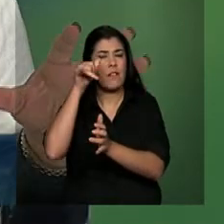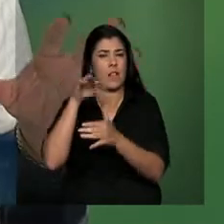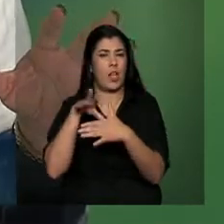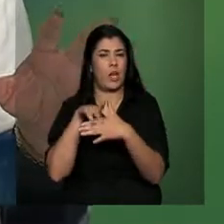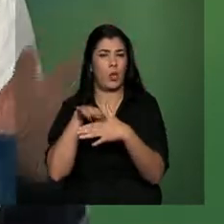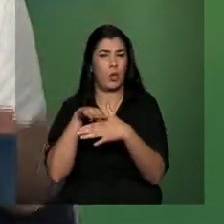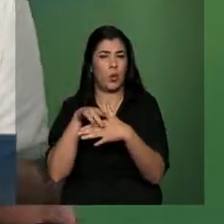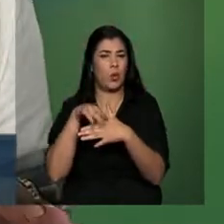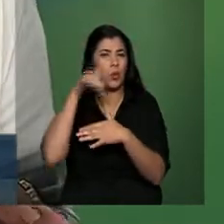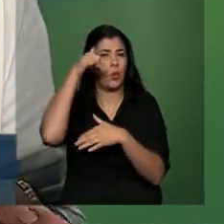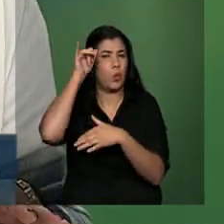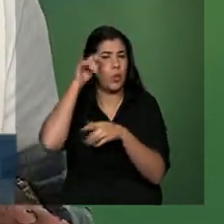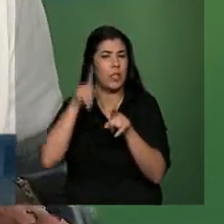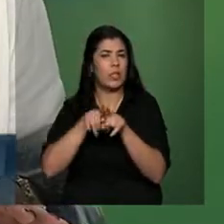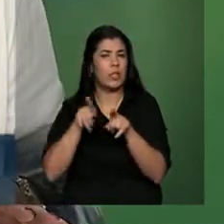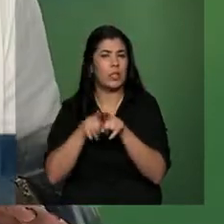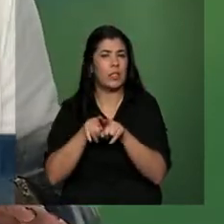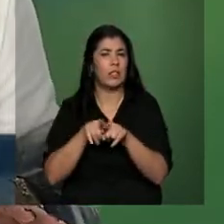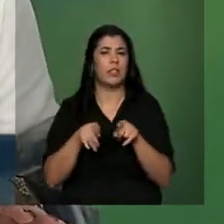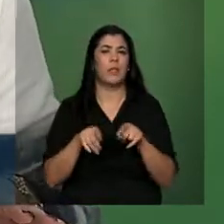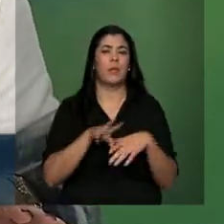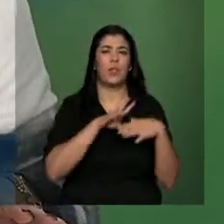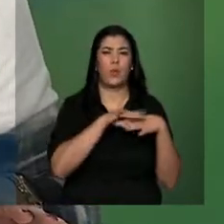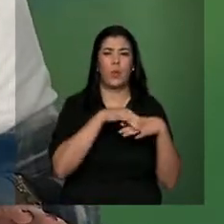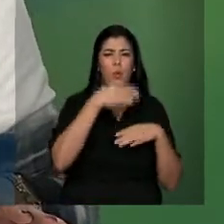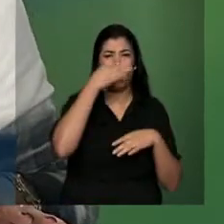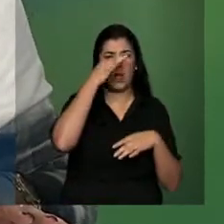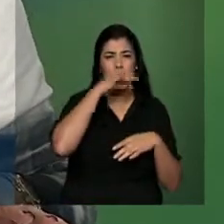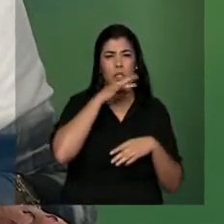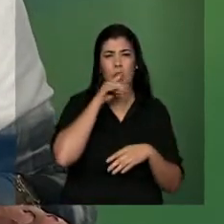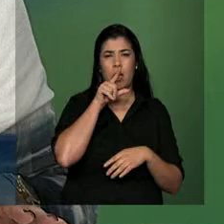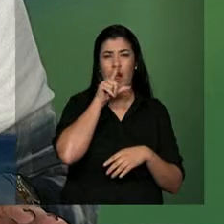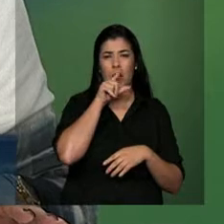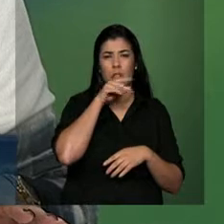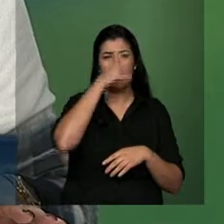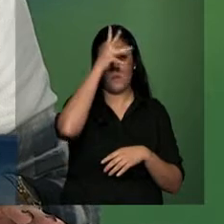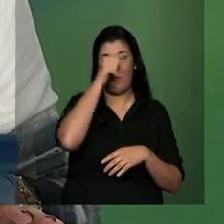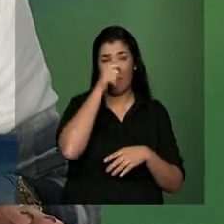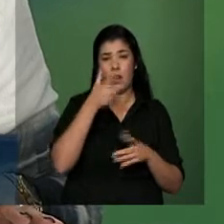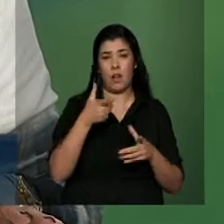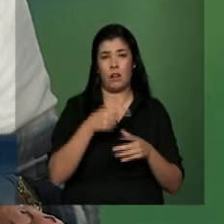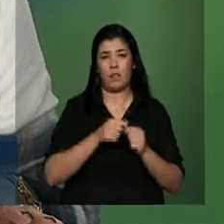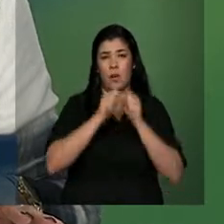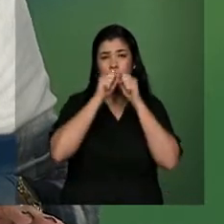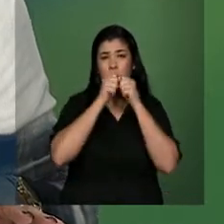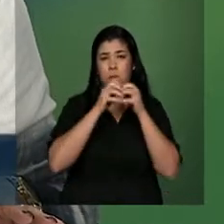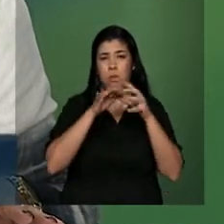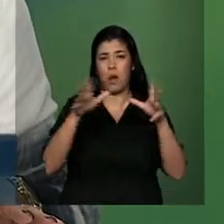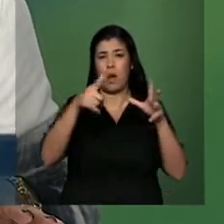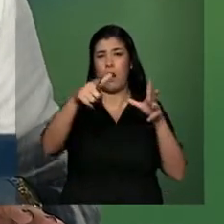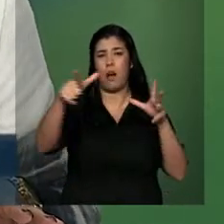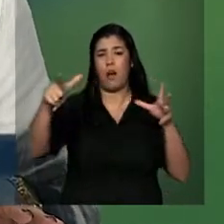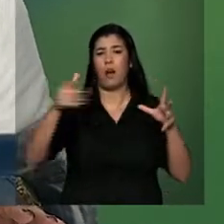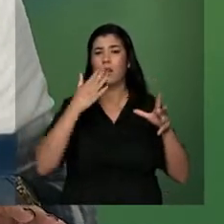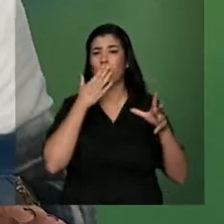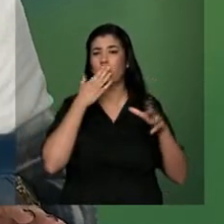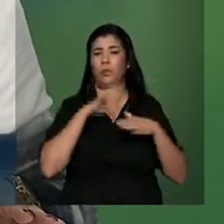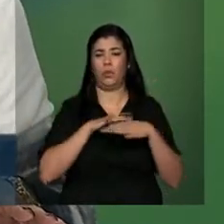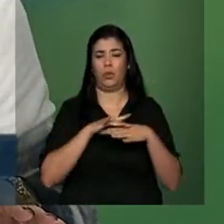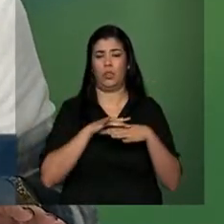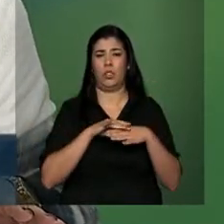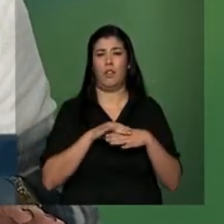gripe aviária, quando nós estendermos a análise de risco para todas as outras doenças, nós deveremos, em alguns casos, economizar